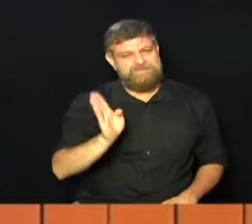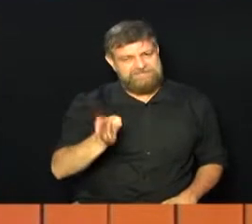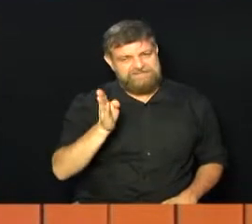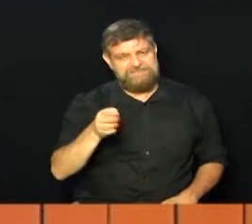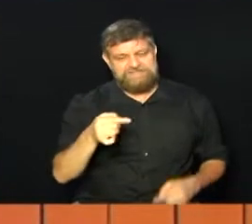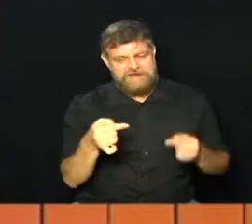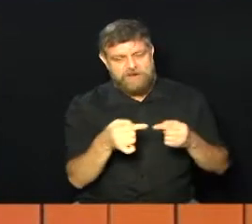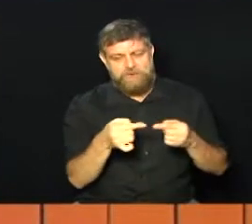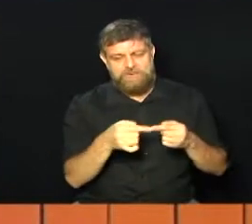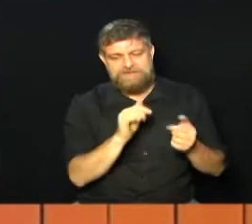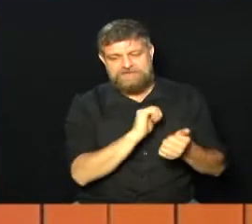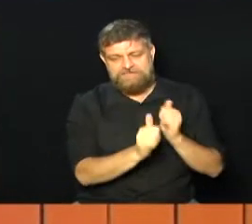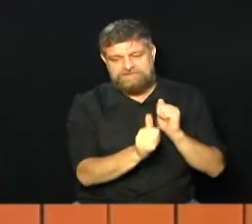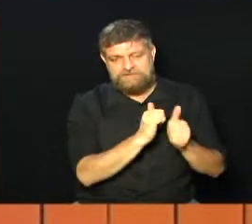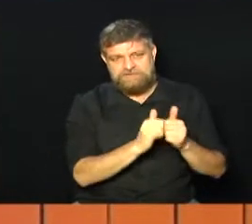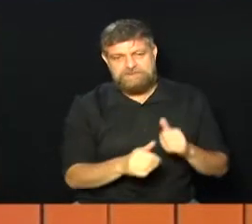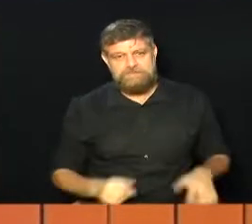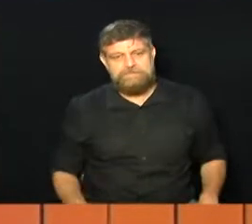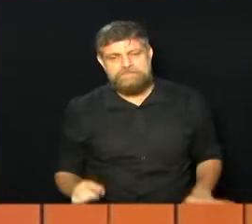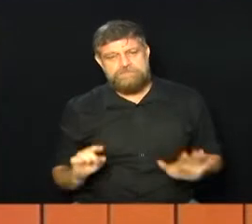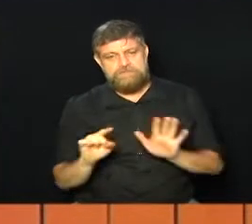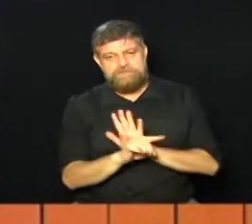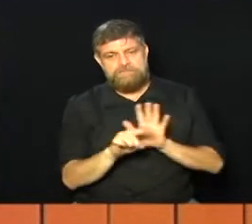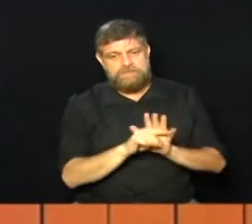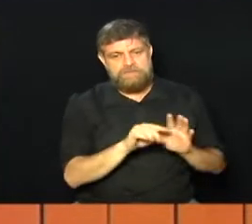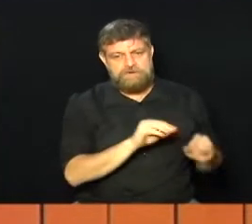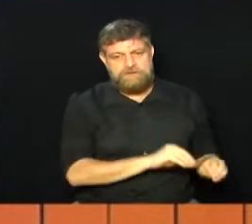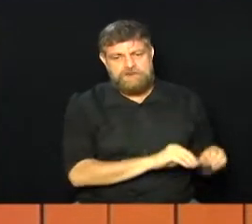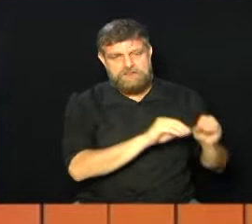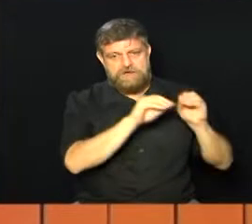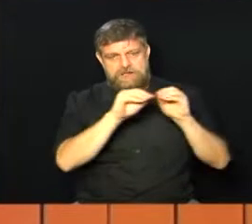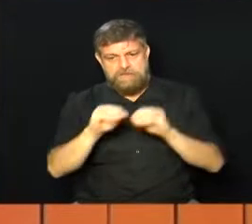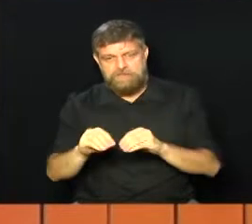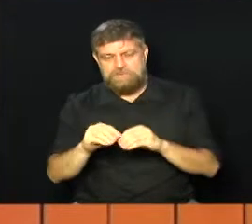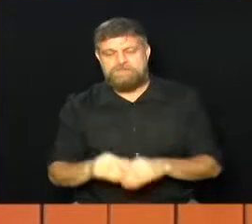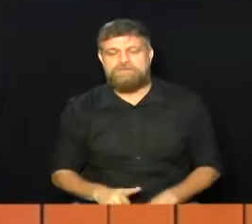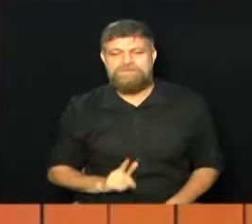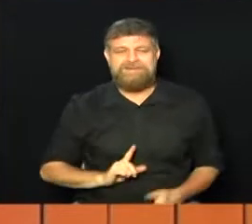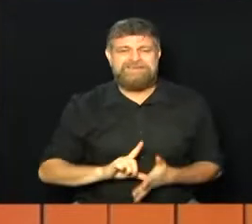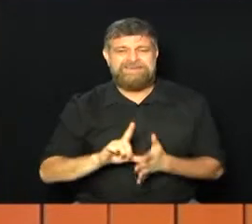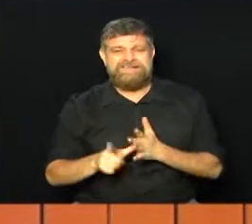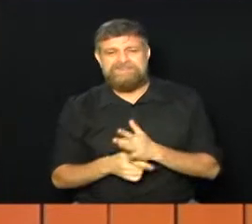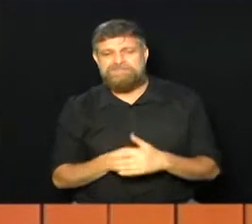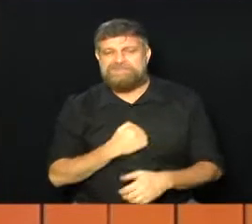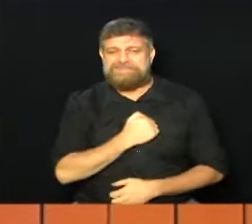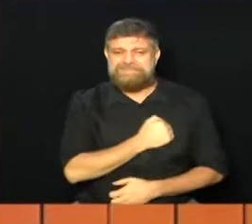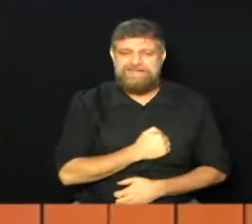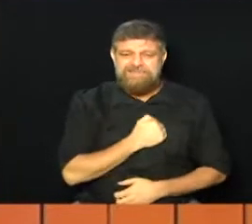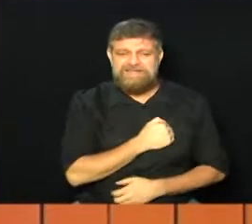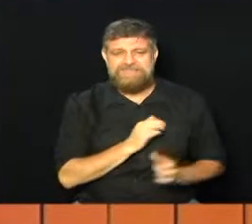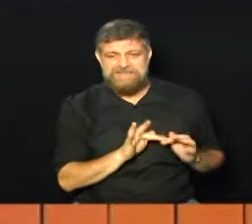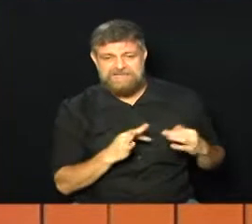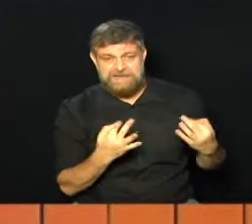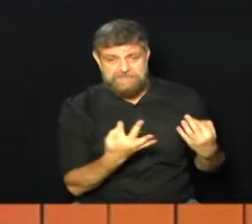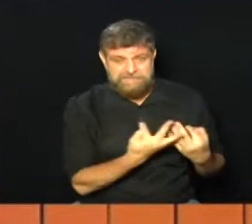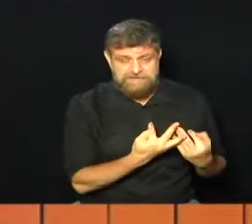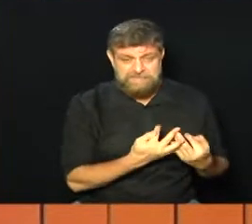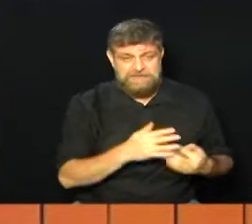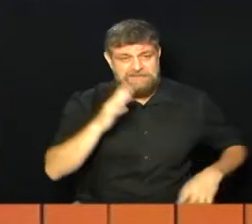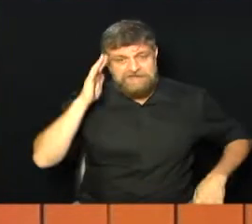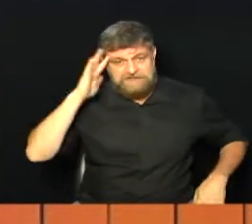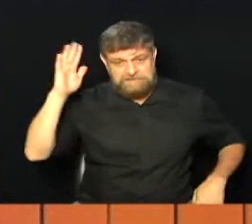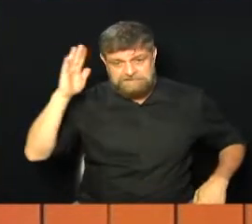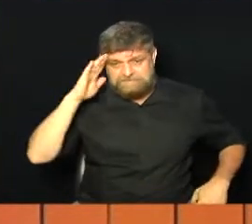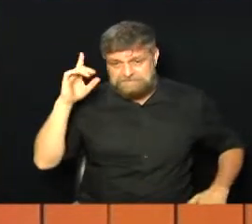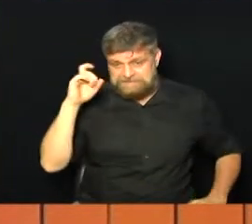que é esse período, né, para o jovem? Você falou, fui para o Fluminense, não aguentei ficar fora de casa. Eu imagino que é muito difícil, né, porque você